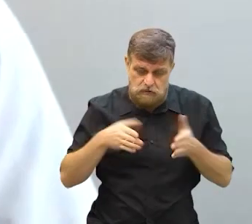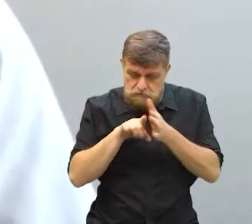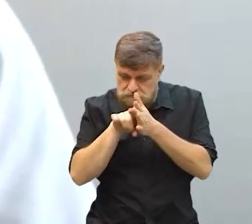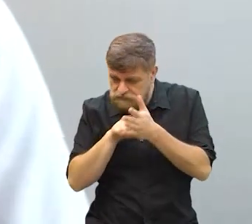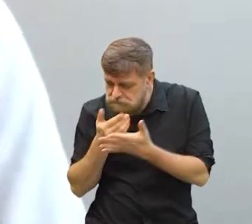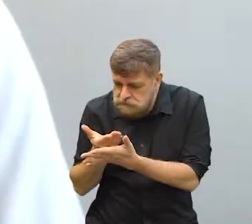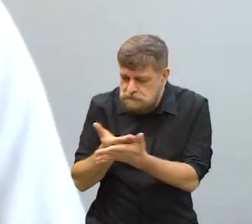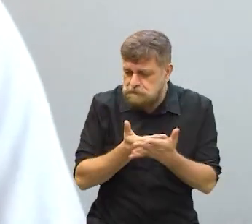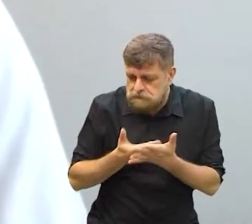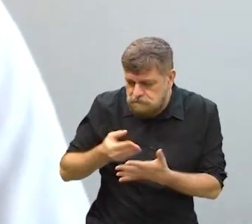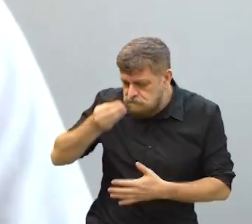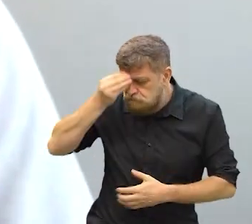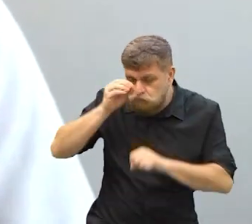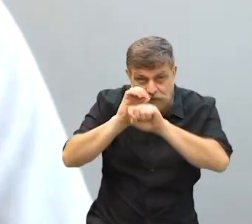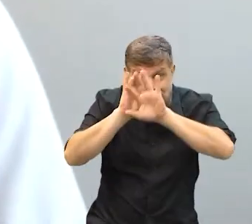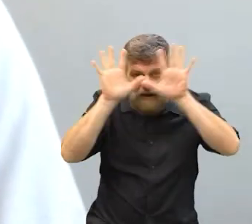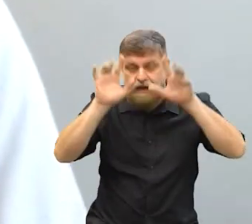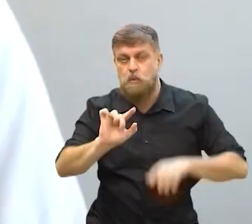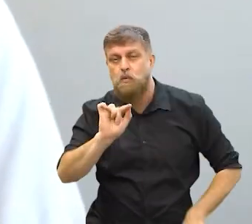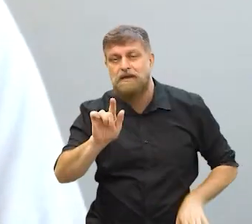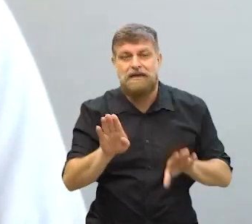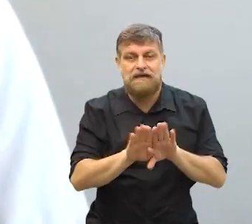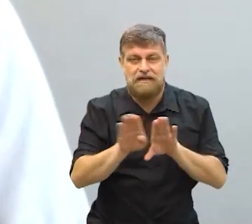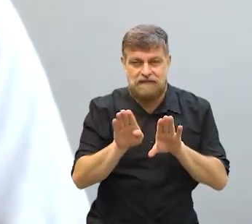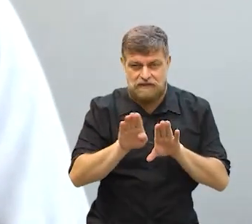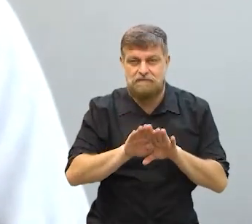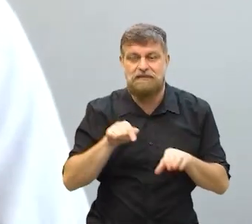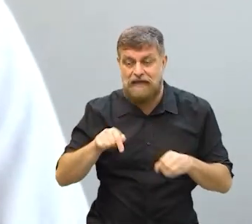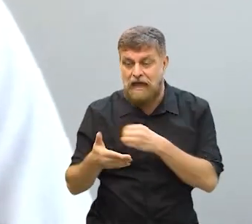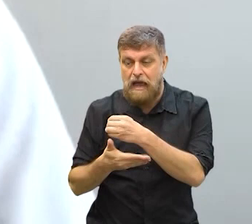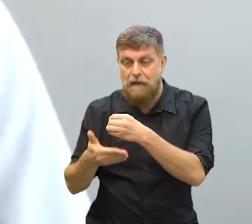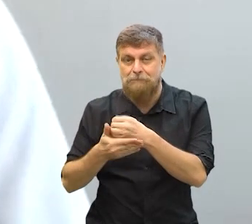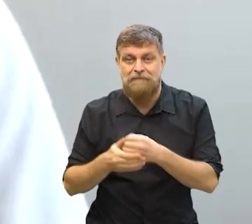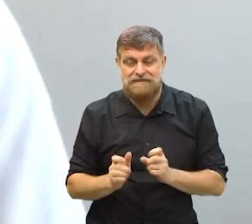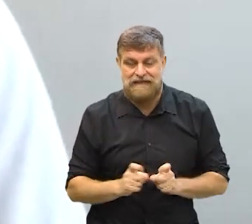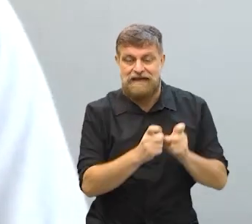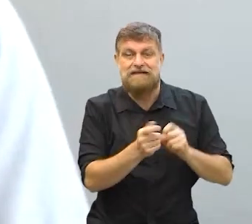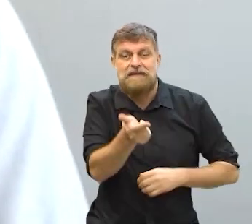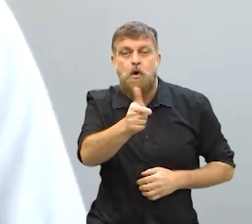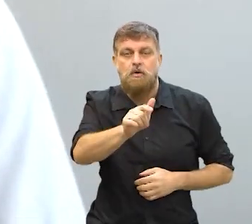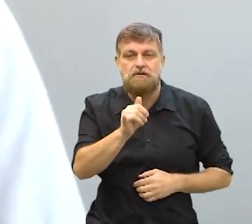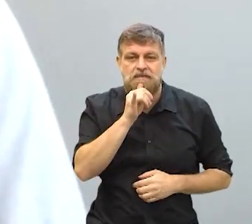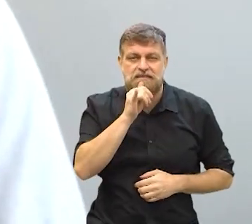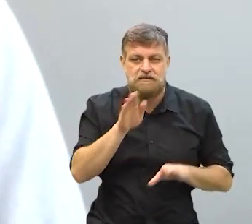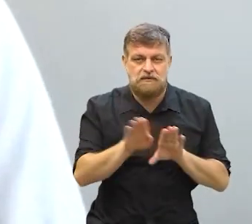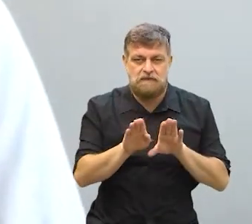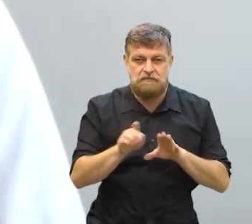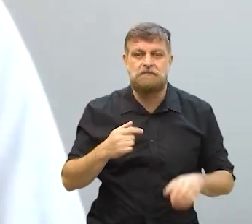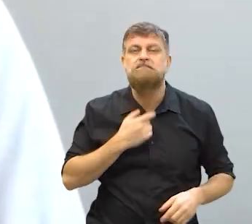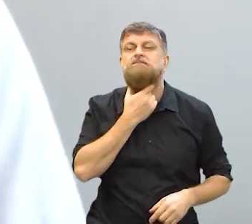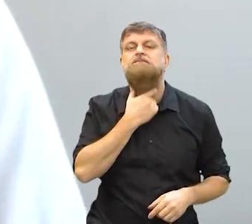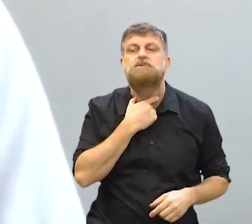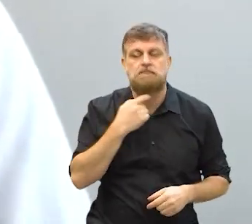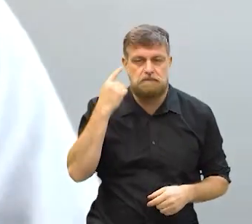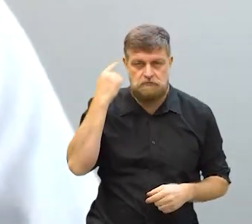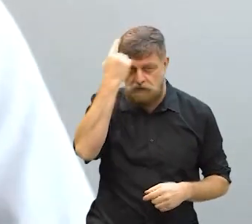forma bastante clara, que ele também é responsável por alguns outros tipos de tumor. Por exemplo, algumas neoplasias de